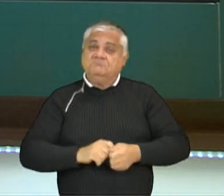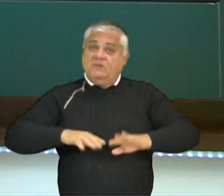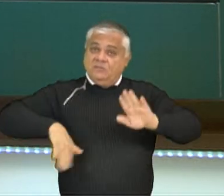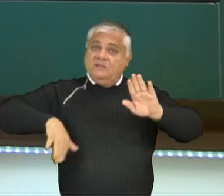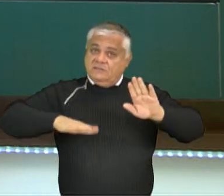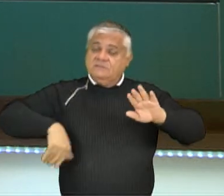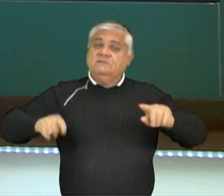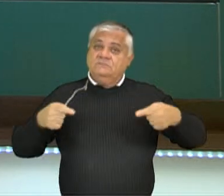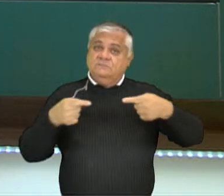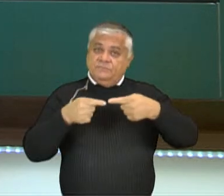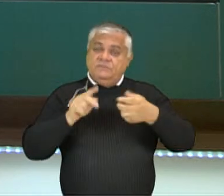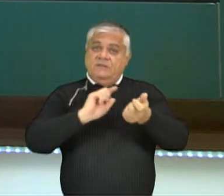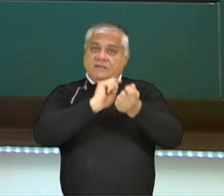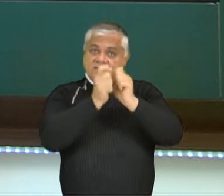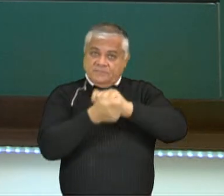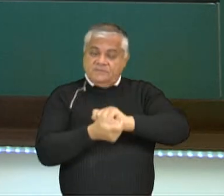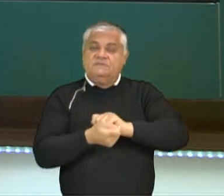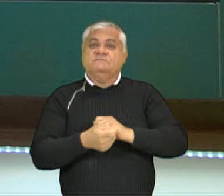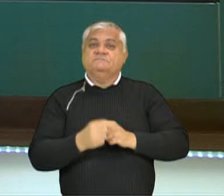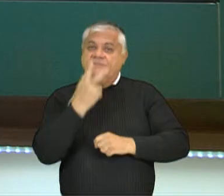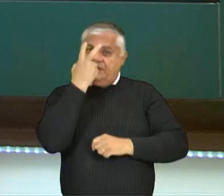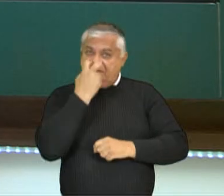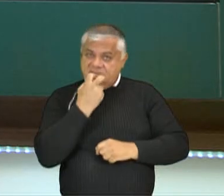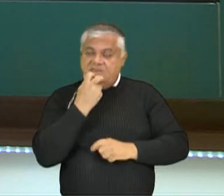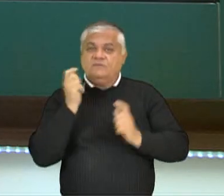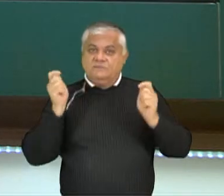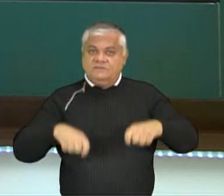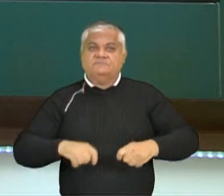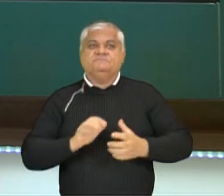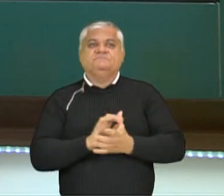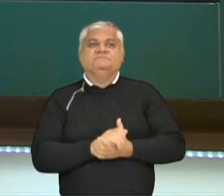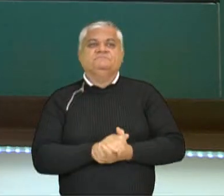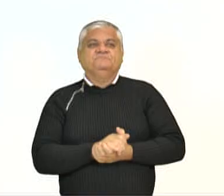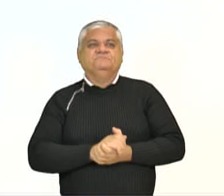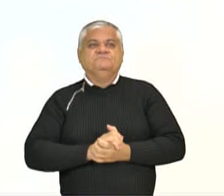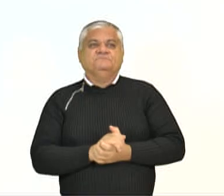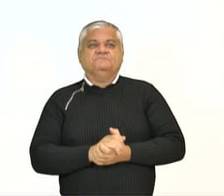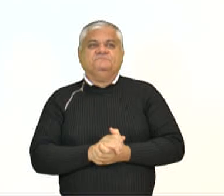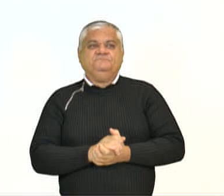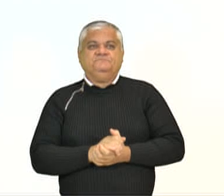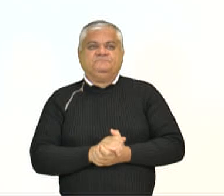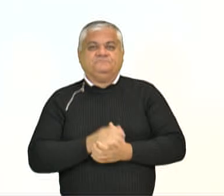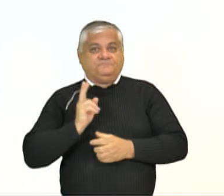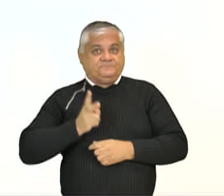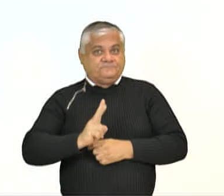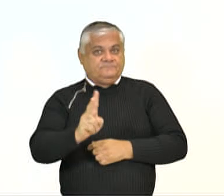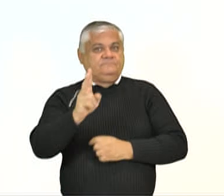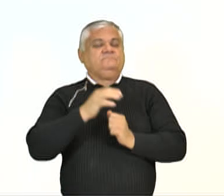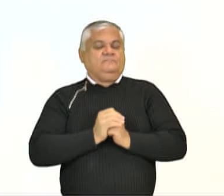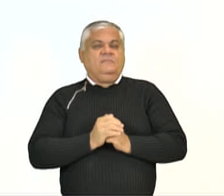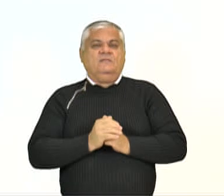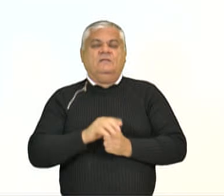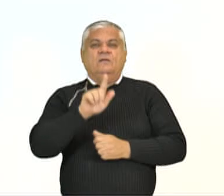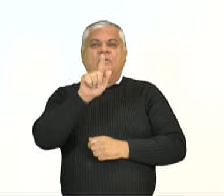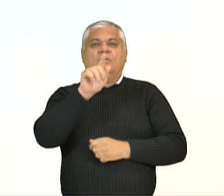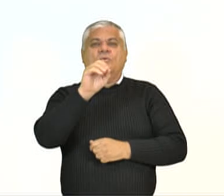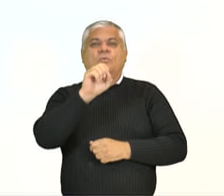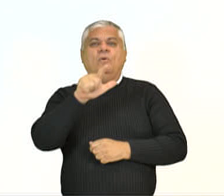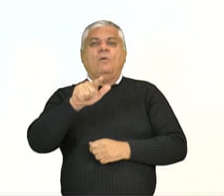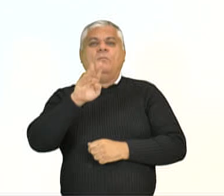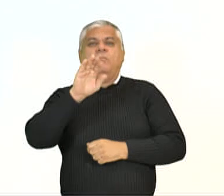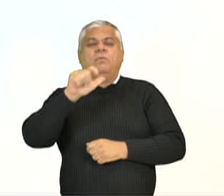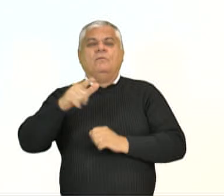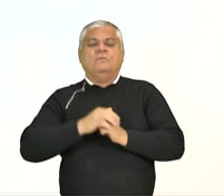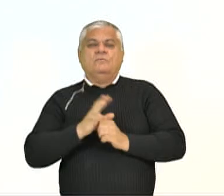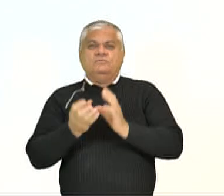pode ser considerado um esporte paralímpico para pessoas cegas. Continuando, vamos voltando a falar do goalball. Foi criado